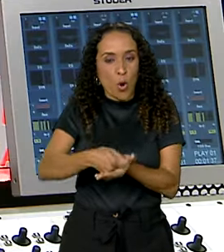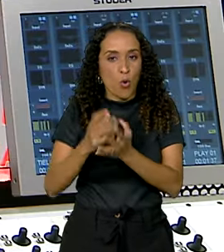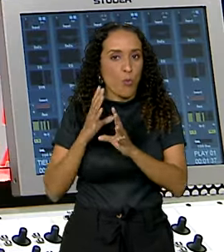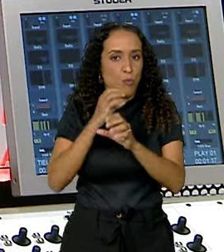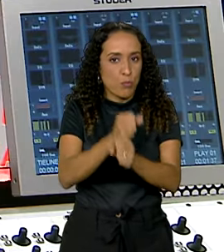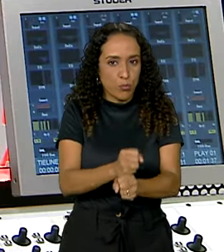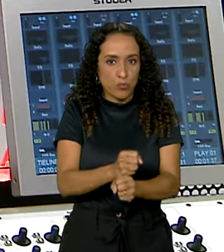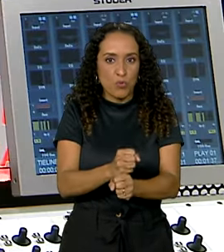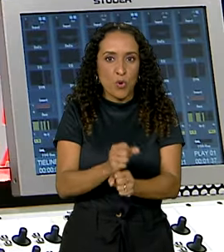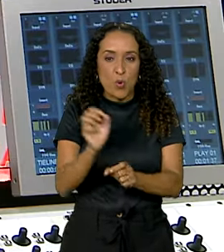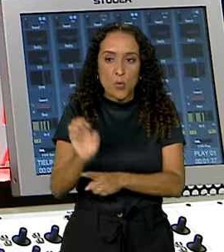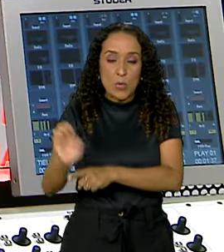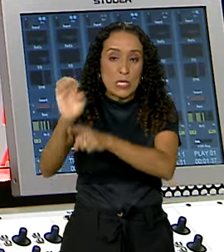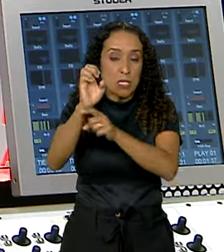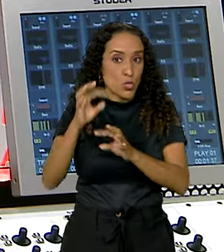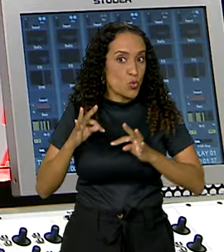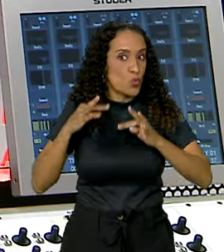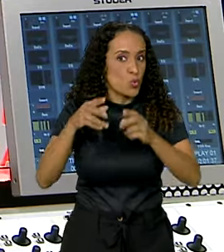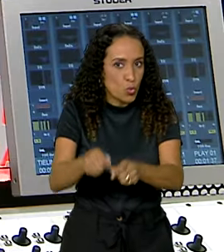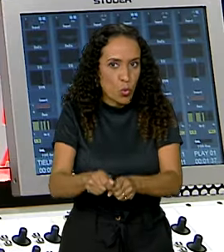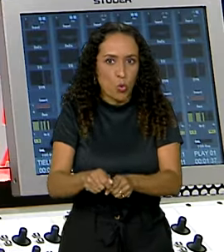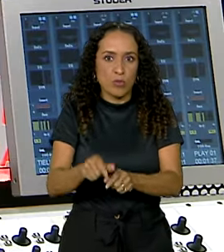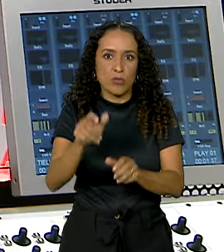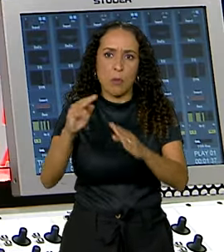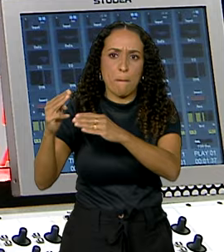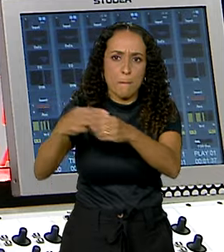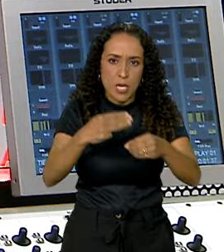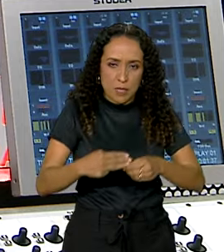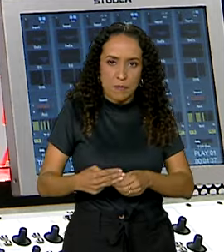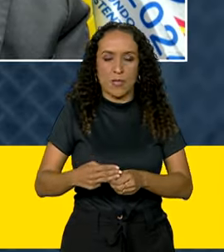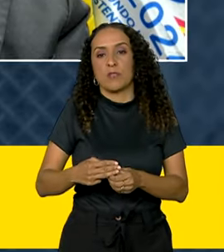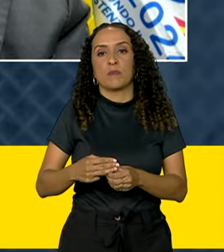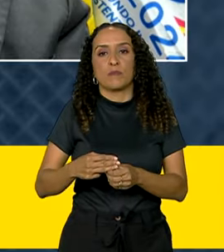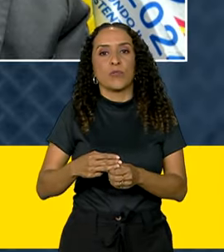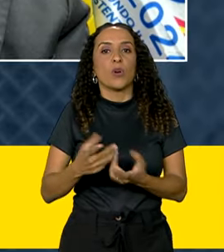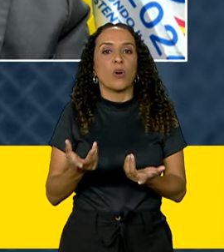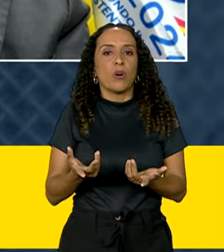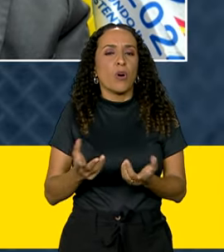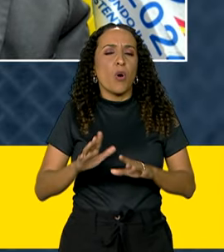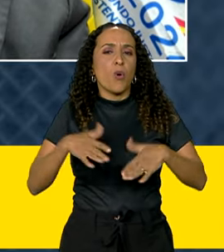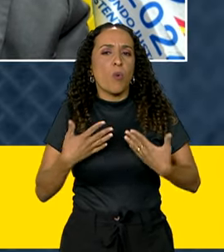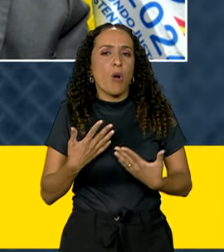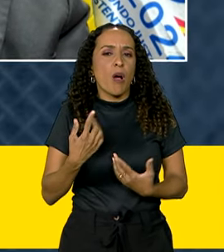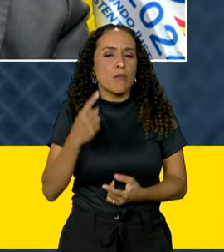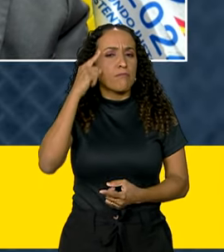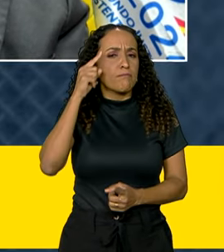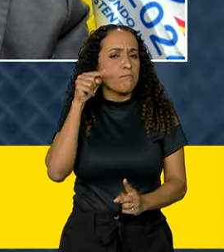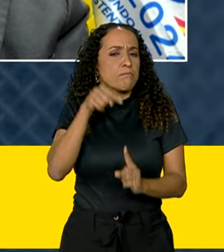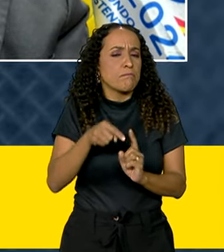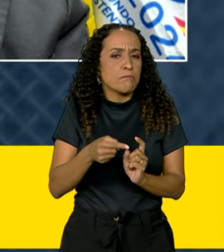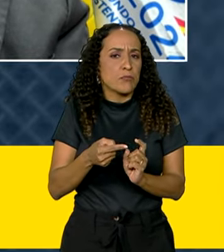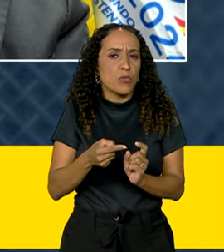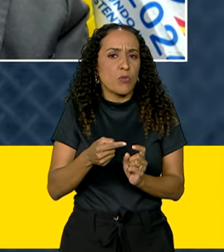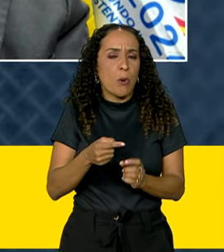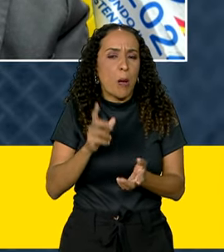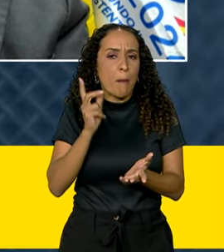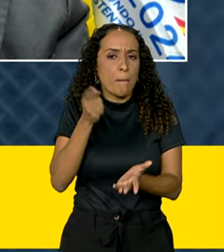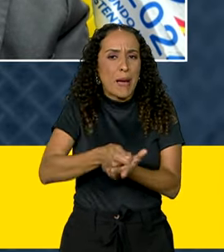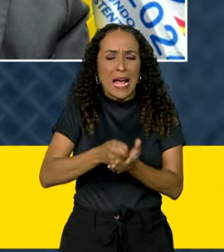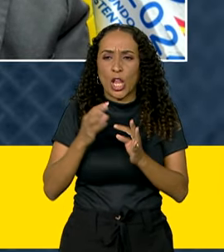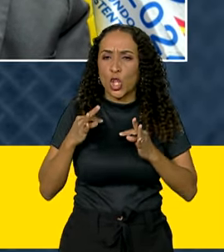unificado para um estado inteiro, né? Para todos os municípios de um mesmo estado. Qual é a intenção de pagar todos os beneficiários de uma